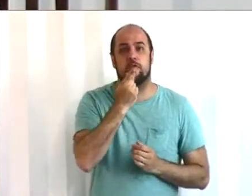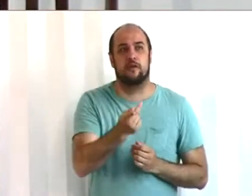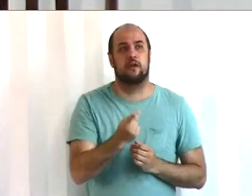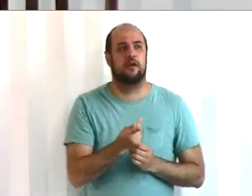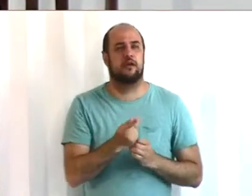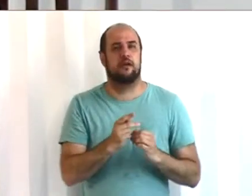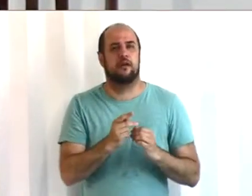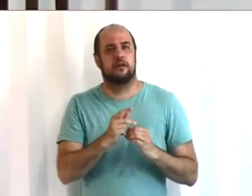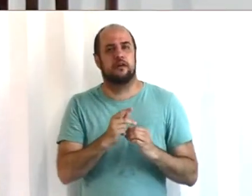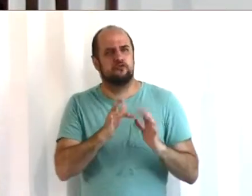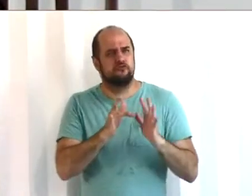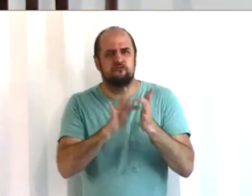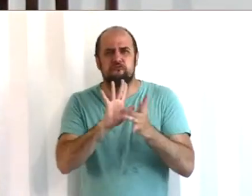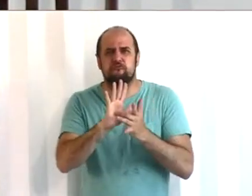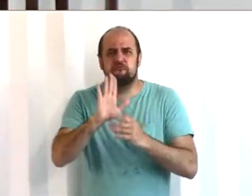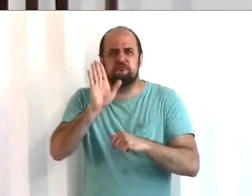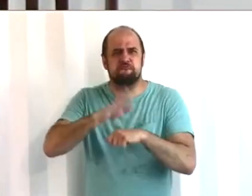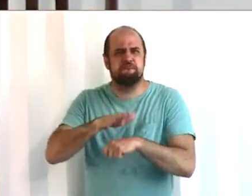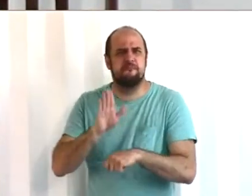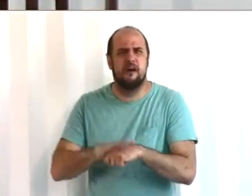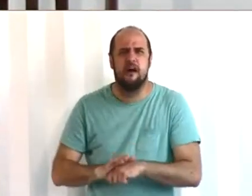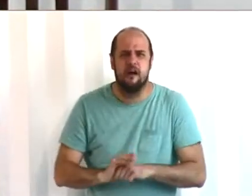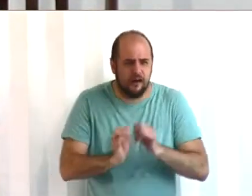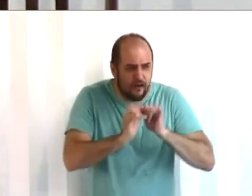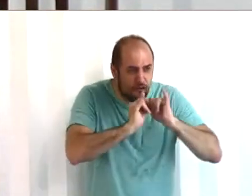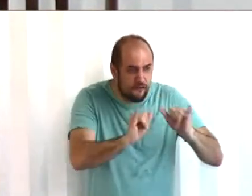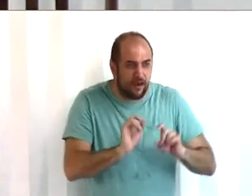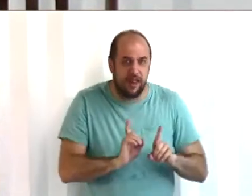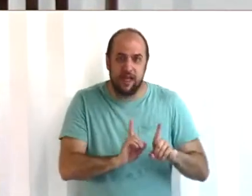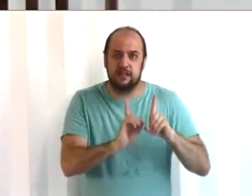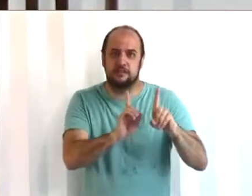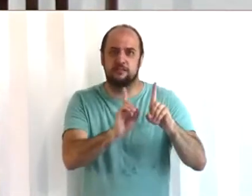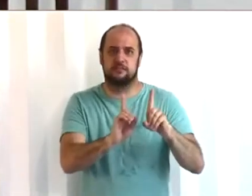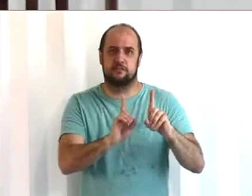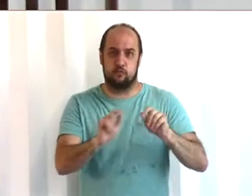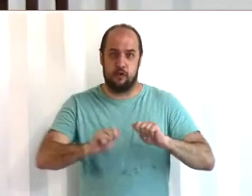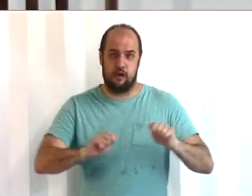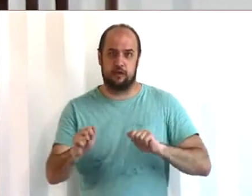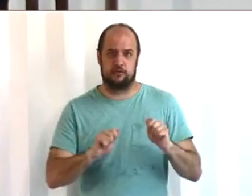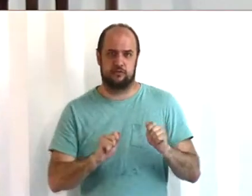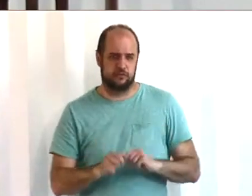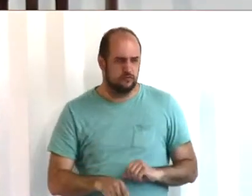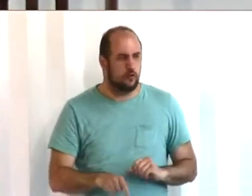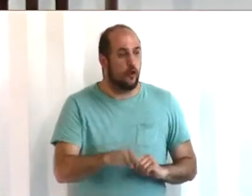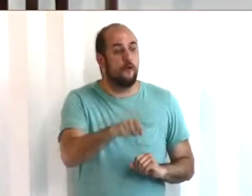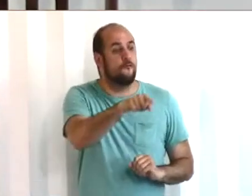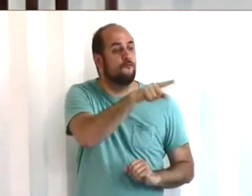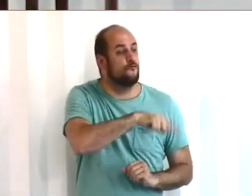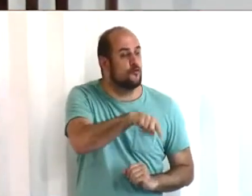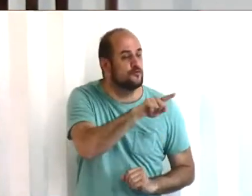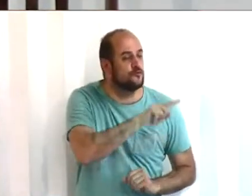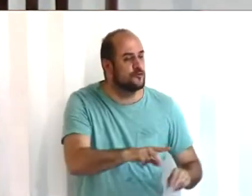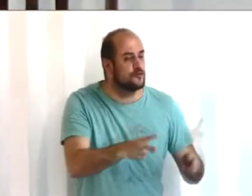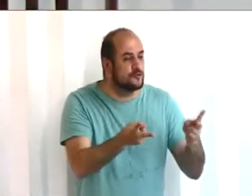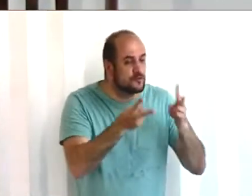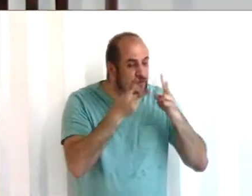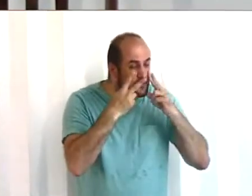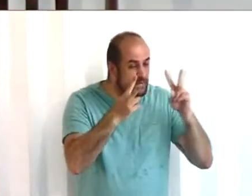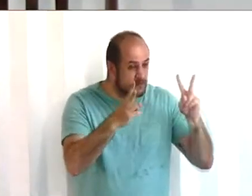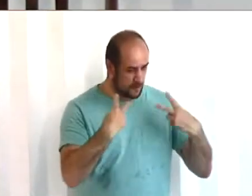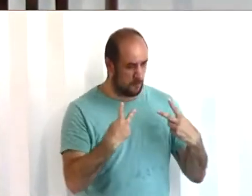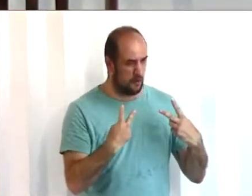próprio Jesus disse aos discípulos em Atos 1:8, vocês são as minhas